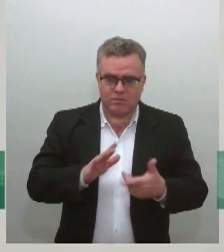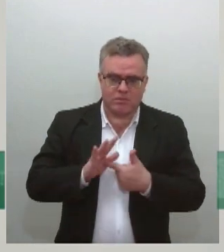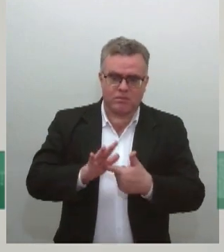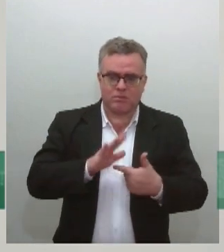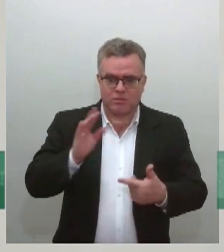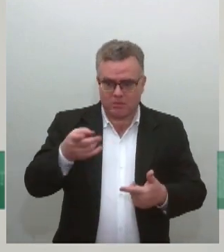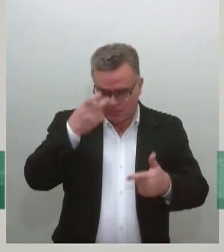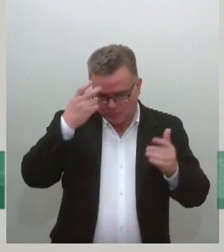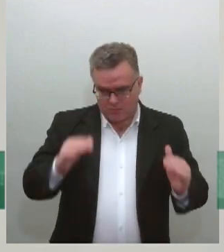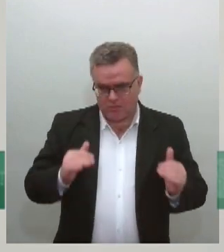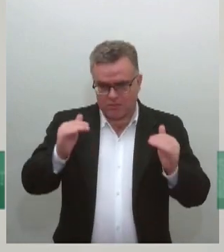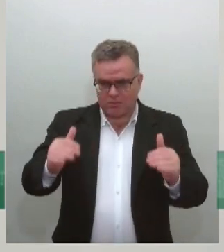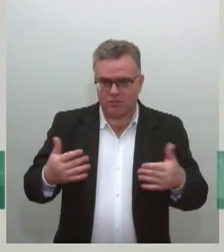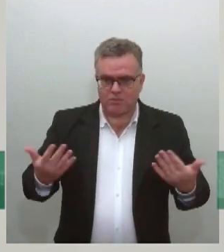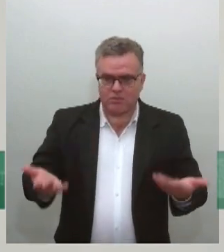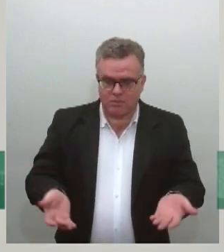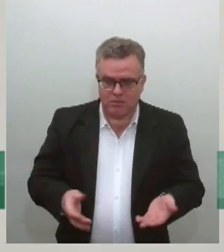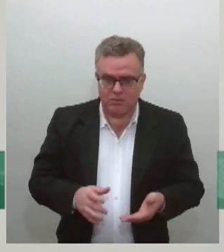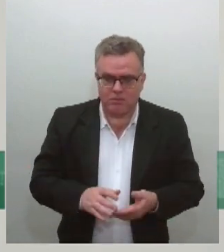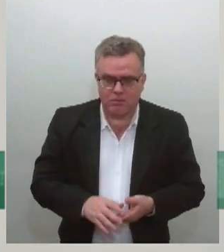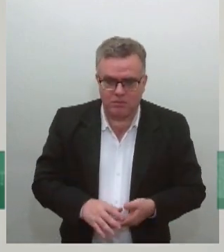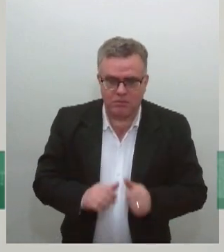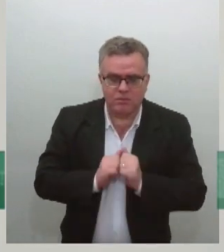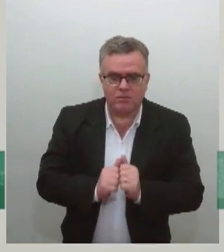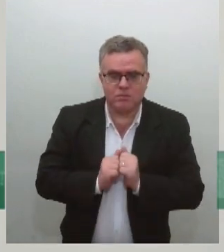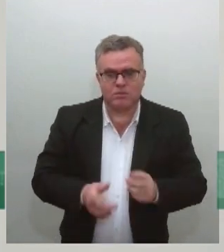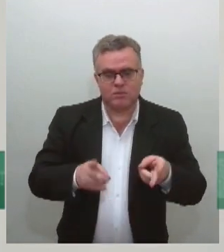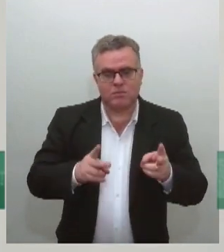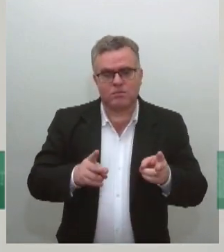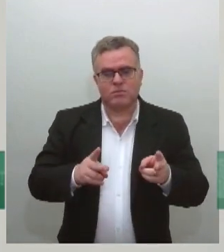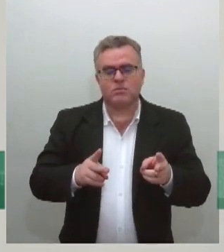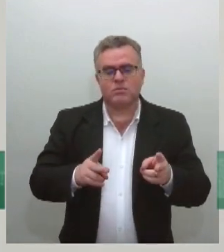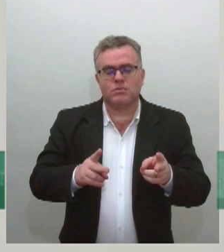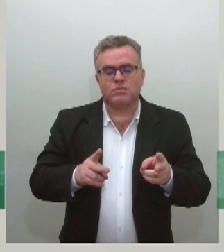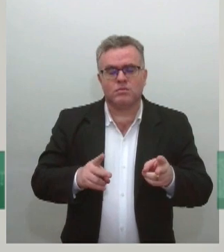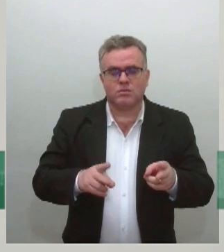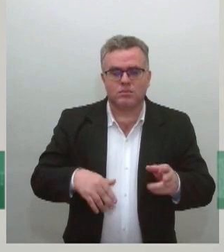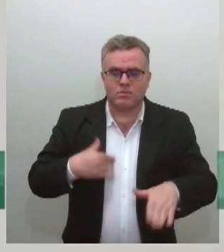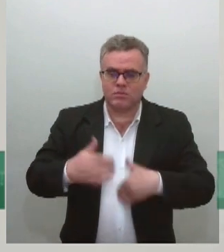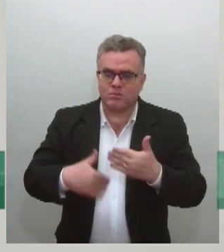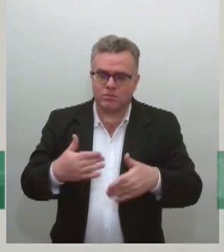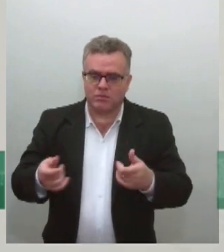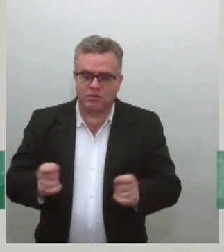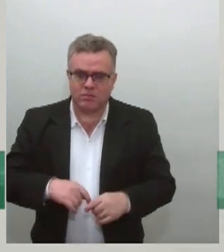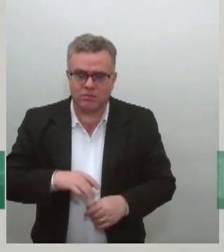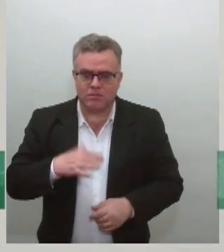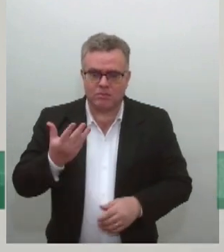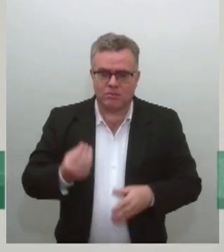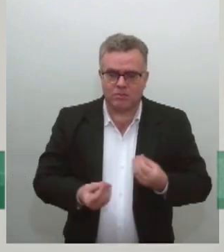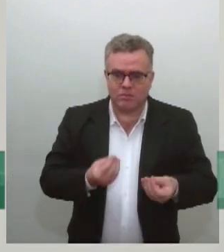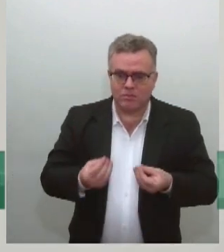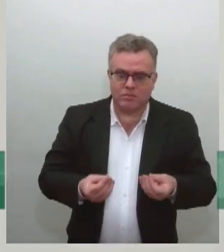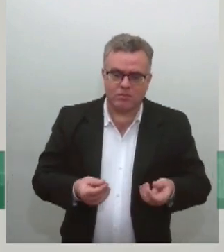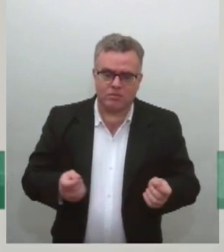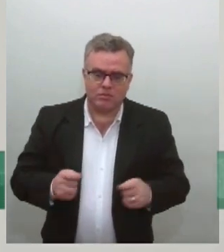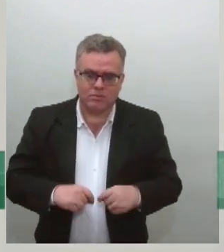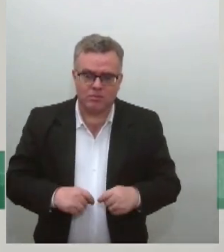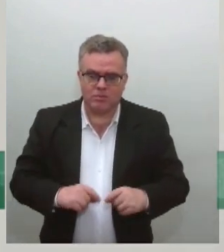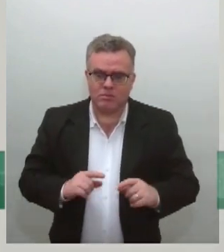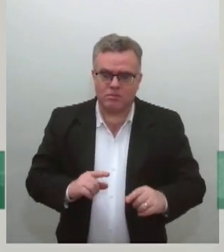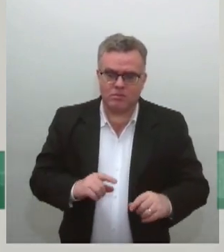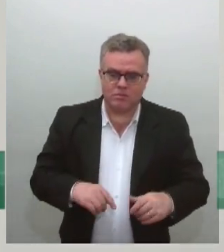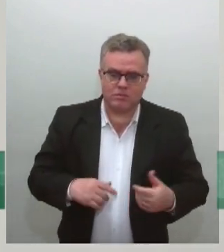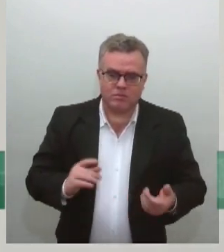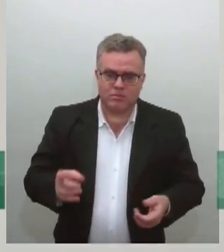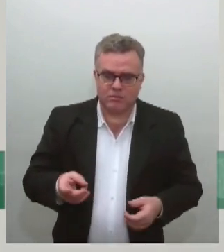patamar, acompanhando, obviamente, todo esse trâmite de fortalecimento do Sistema Nacional de Cultura